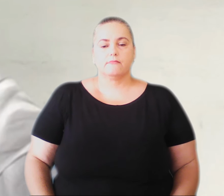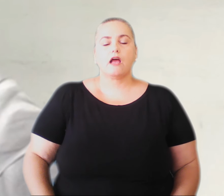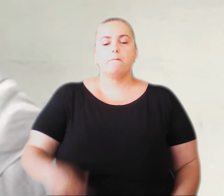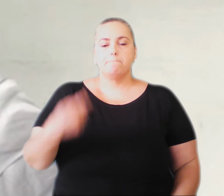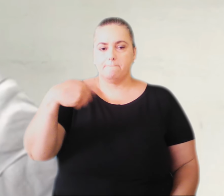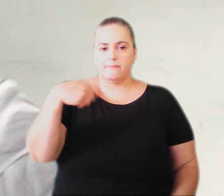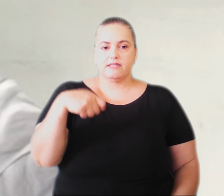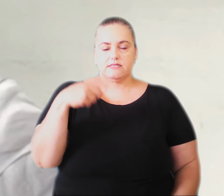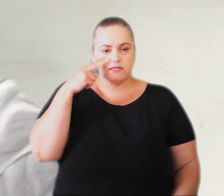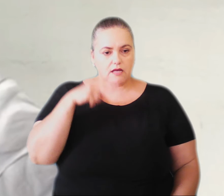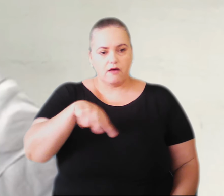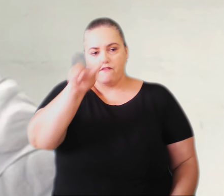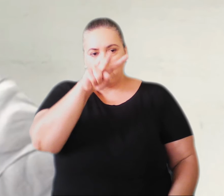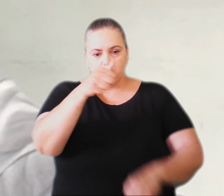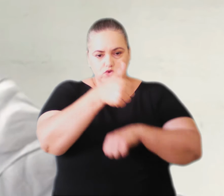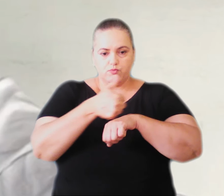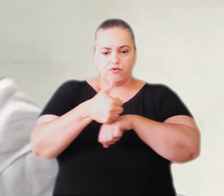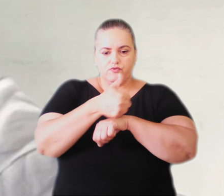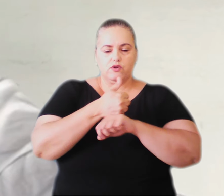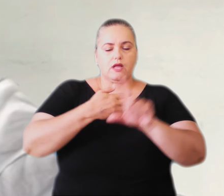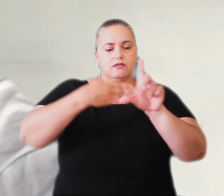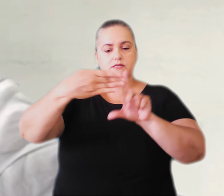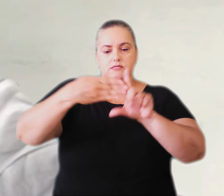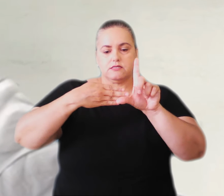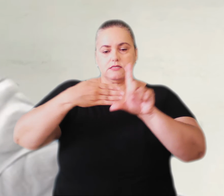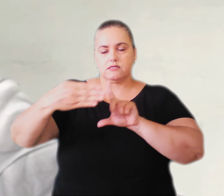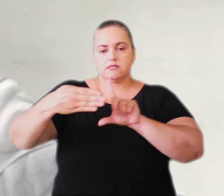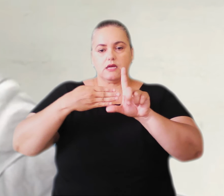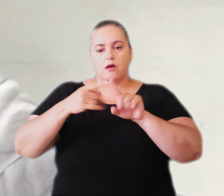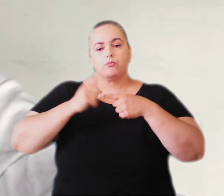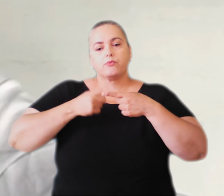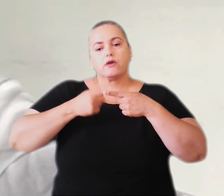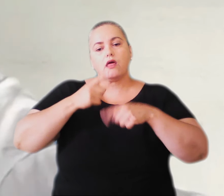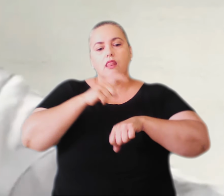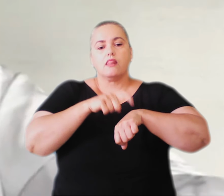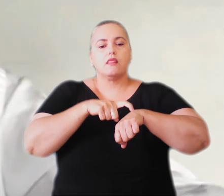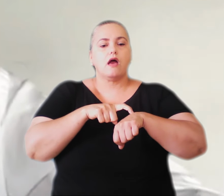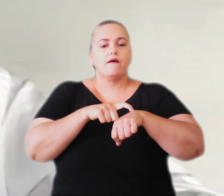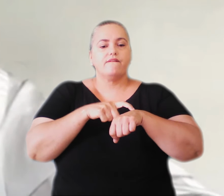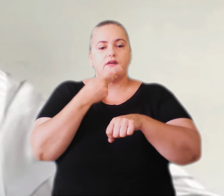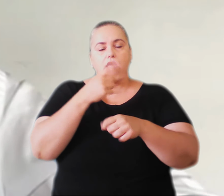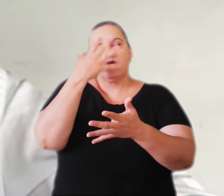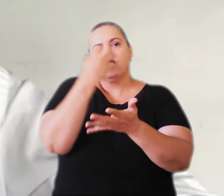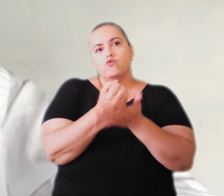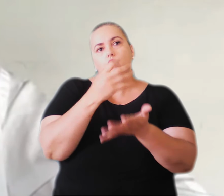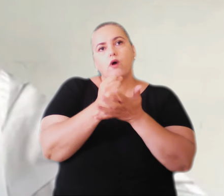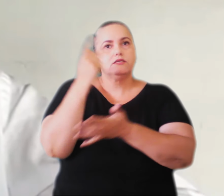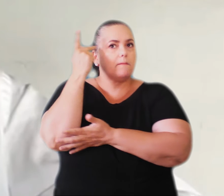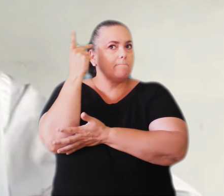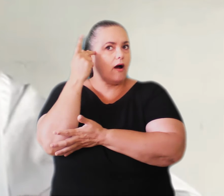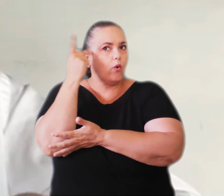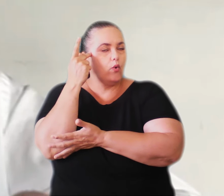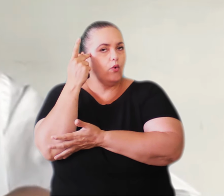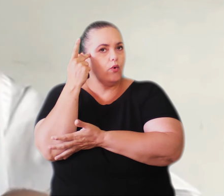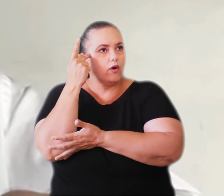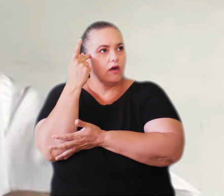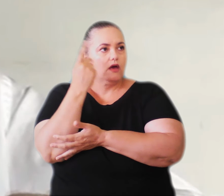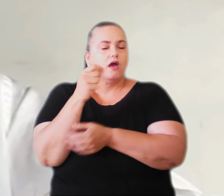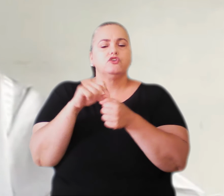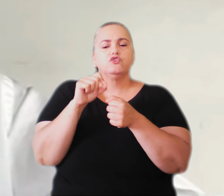precisa ver esses profissionais, né, que rodam as nossas músicas. E na época, nós gravávamos em São Paulo, e aí eu já